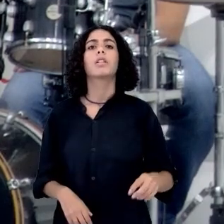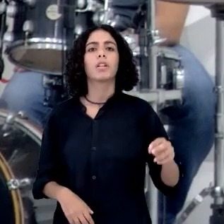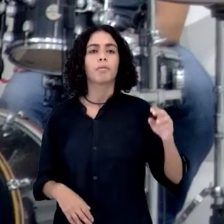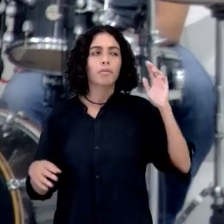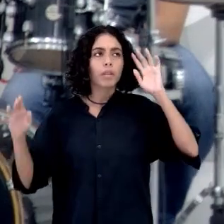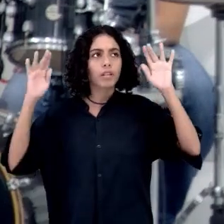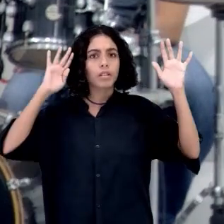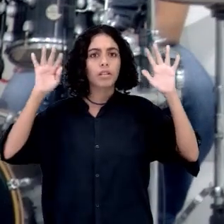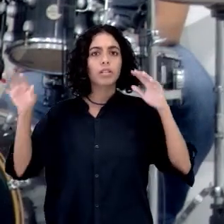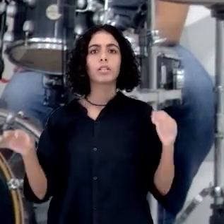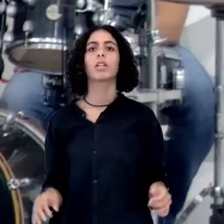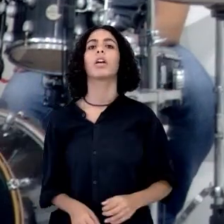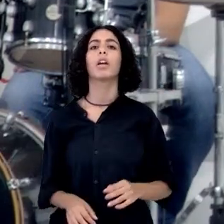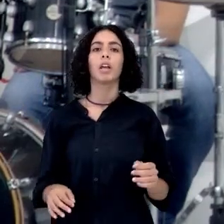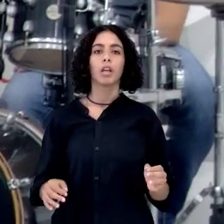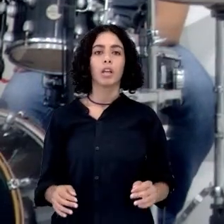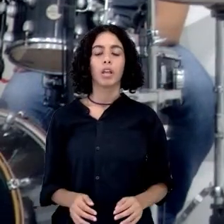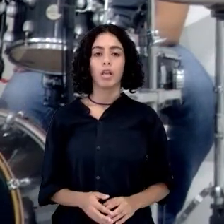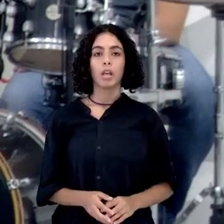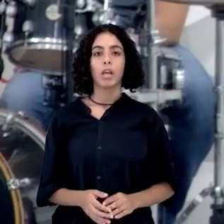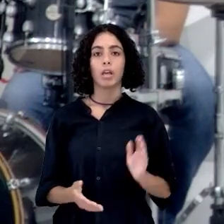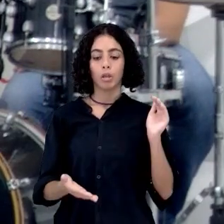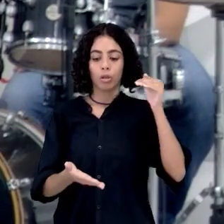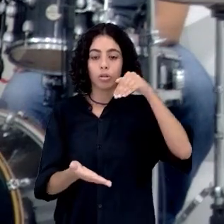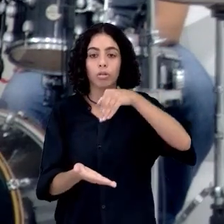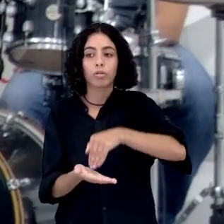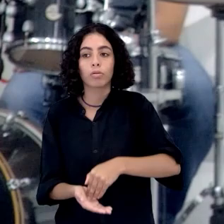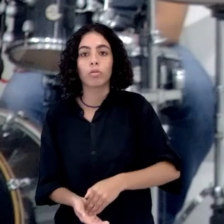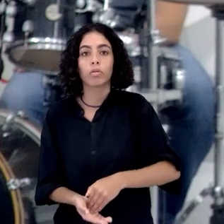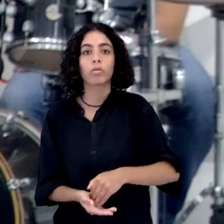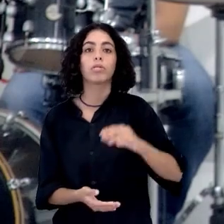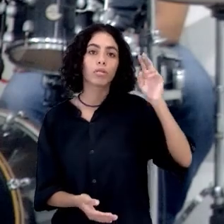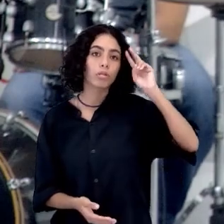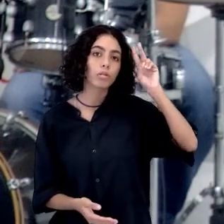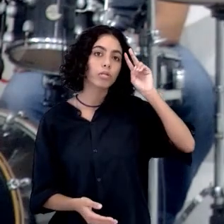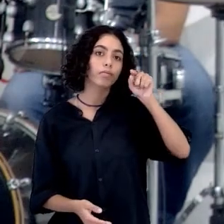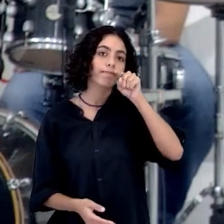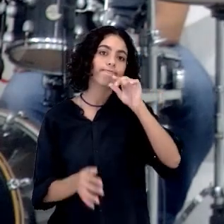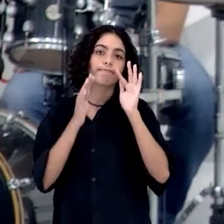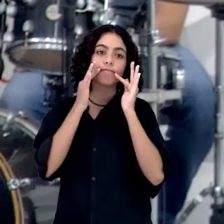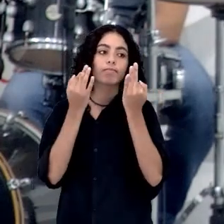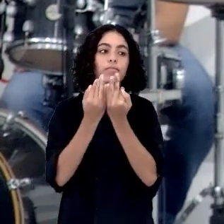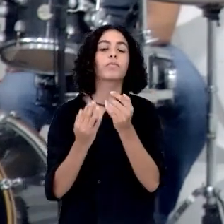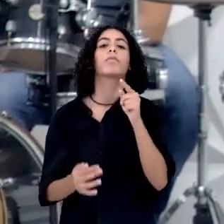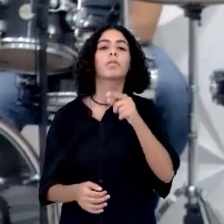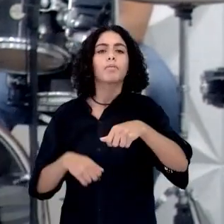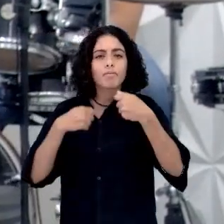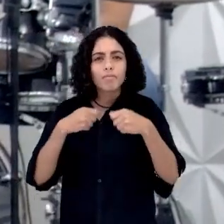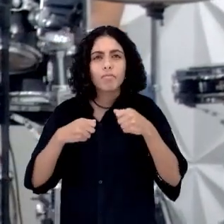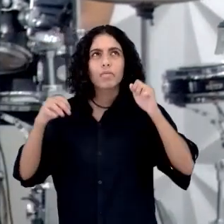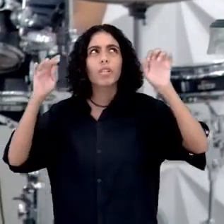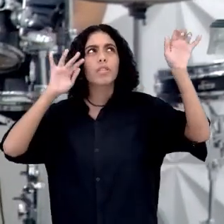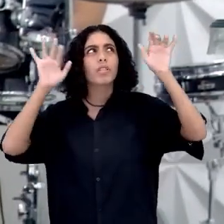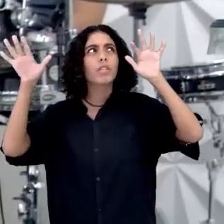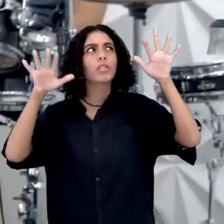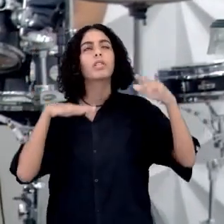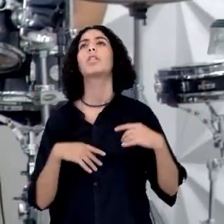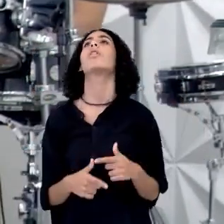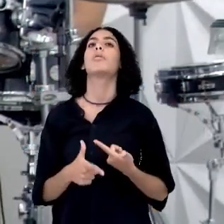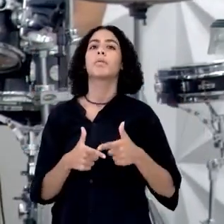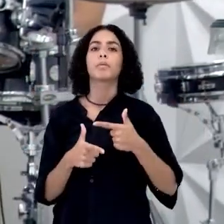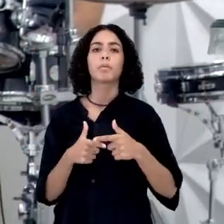daquelas pessoas que você ama. E sabe qual é um dos grandes problemas da nossa sociedade? É